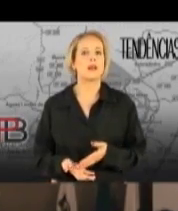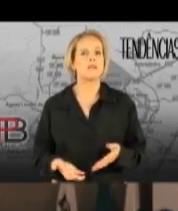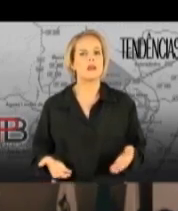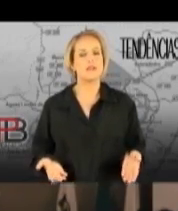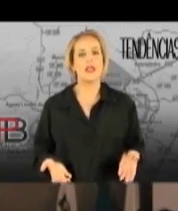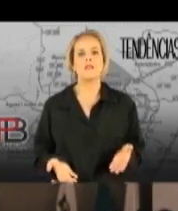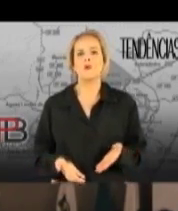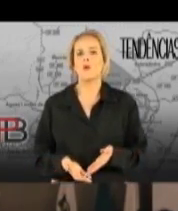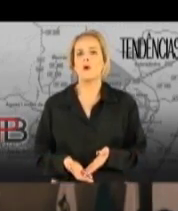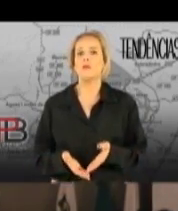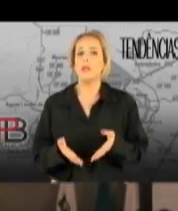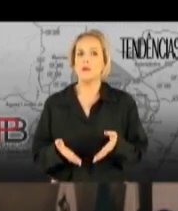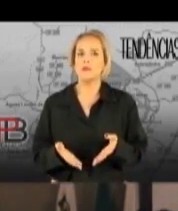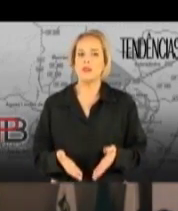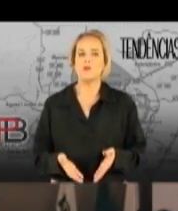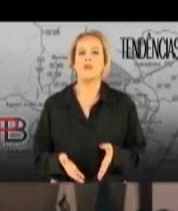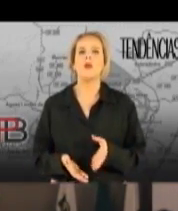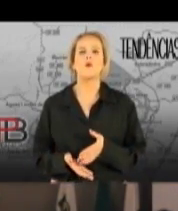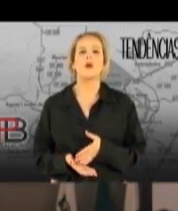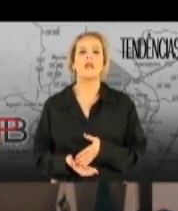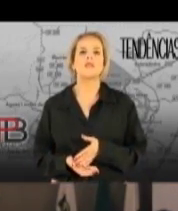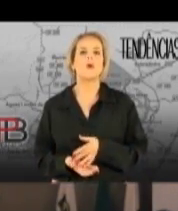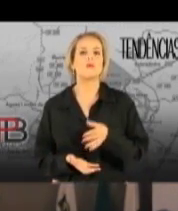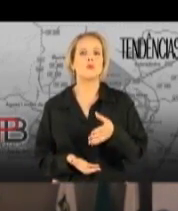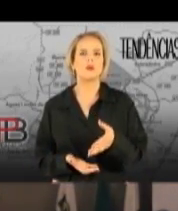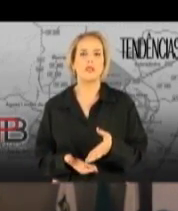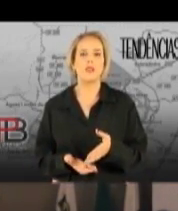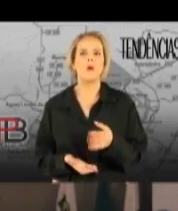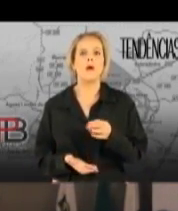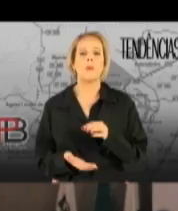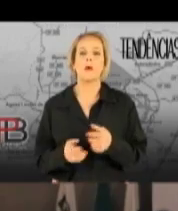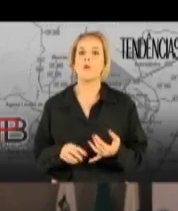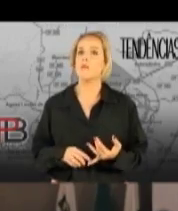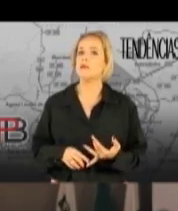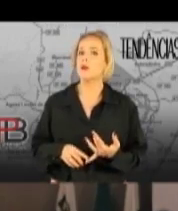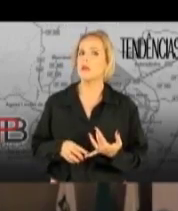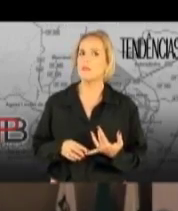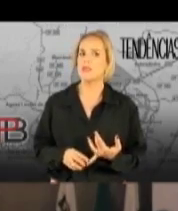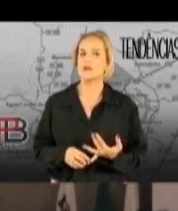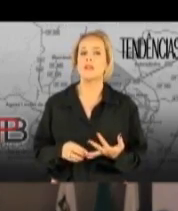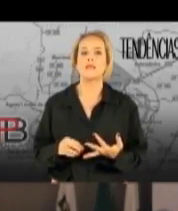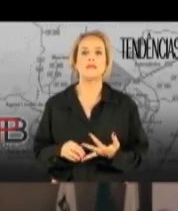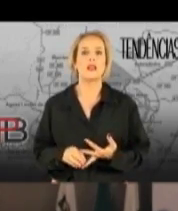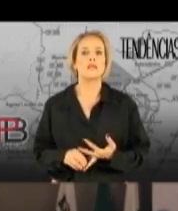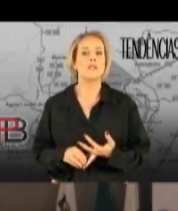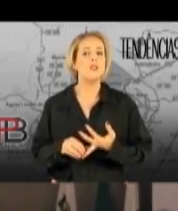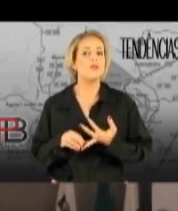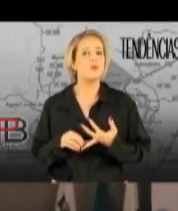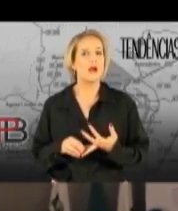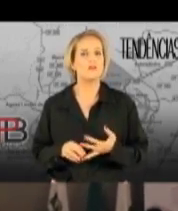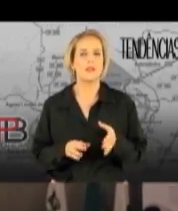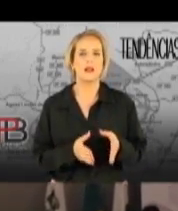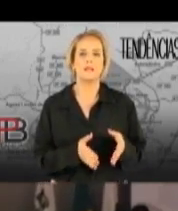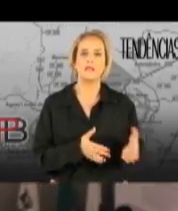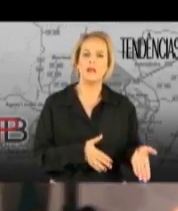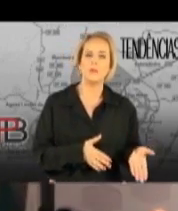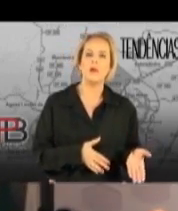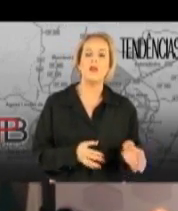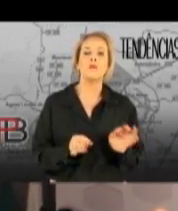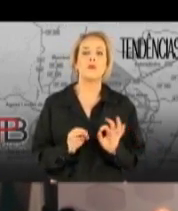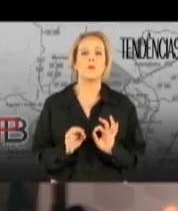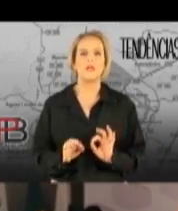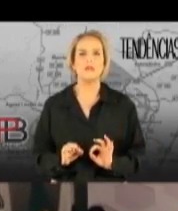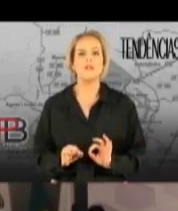As bases das regras do acordo, inclusive com relação ao sorteio para a composição da mesa e das salas individuais para cada